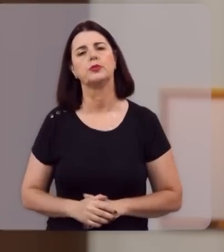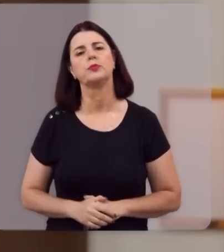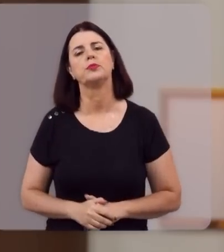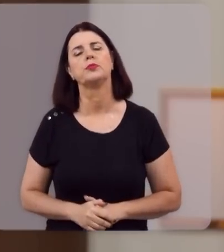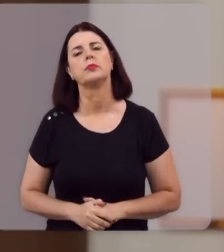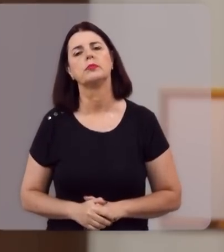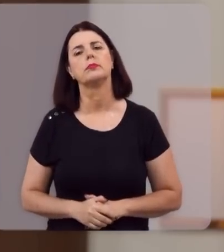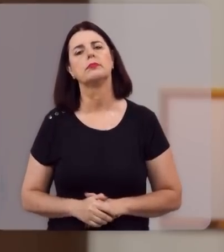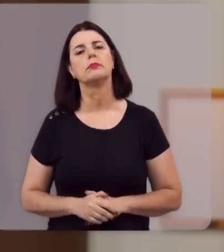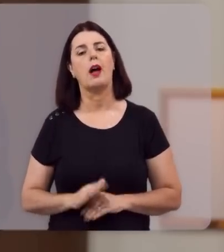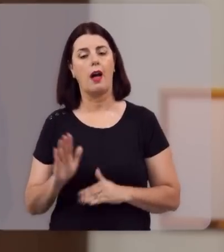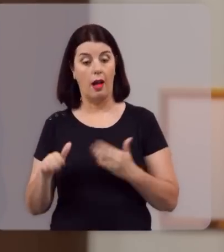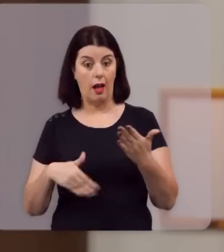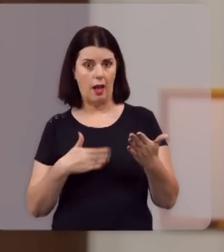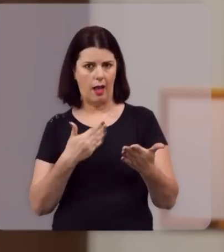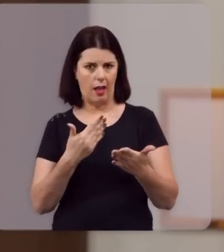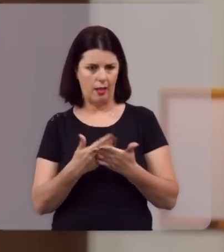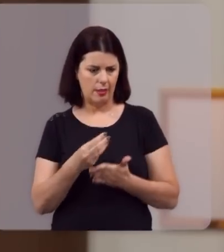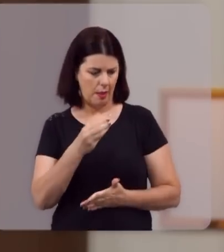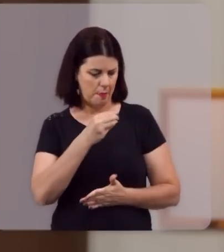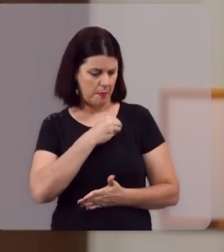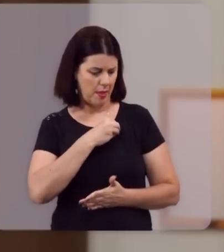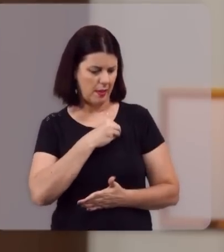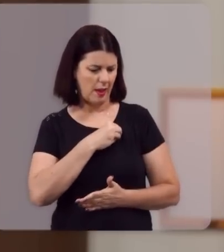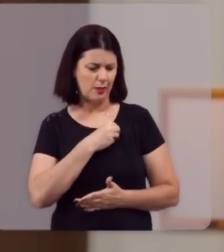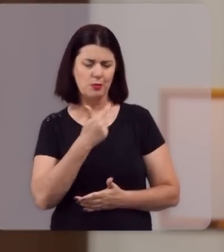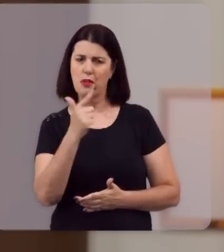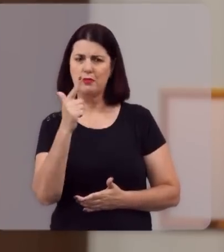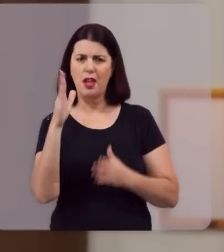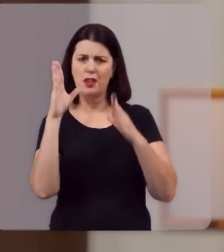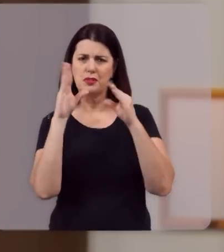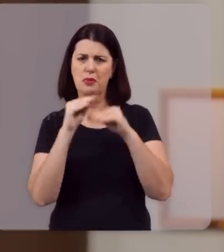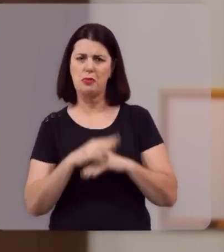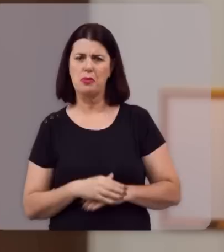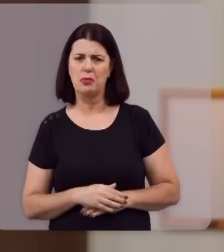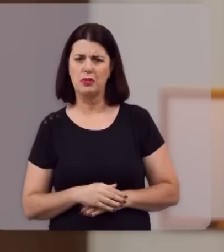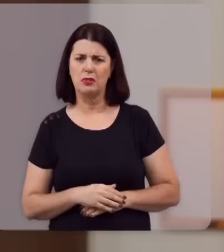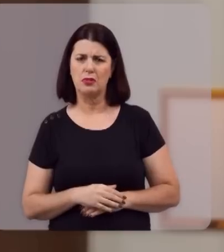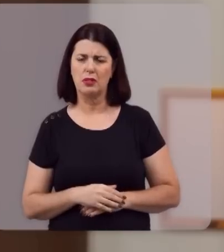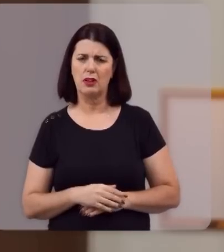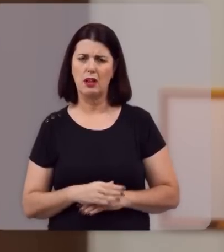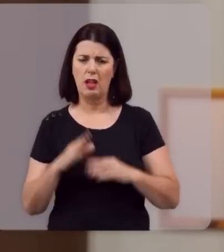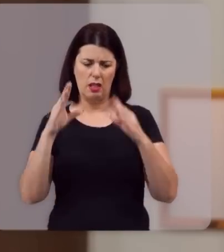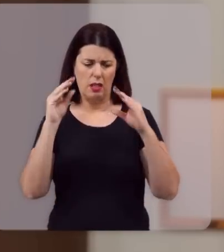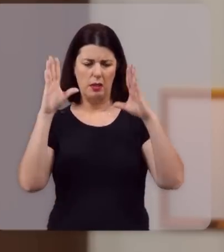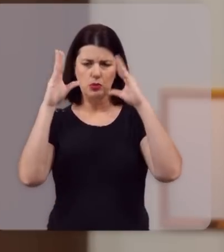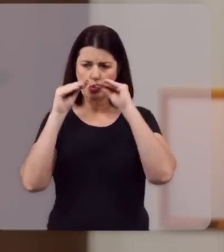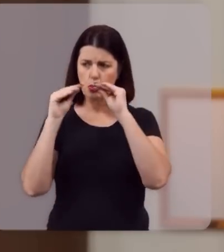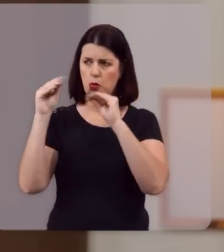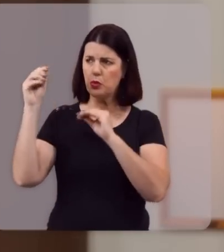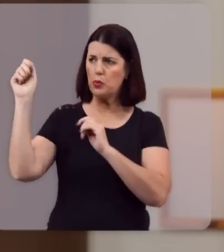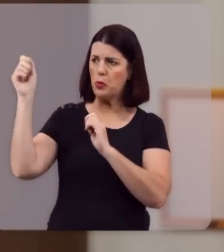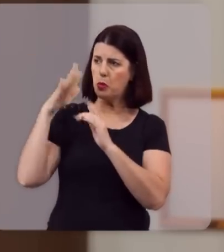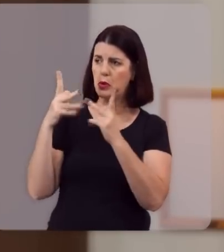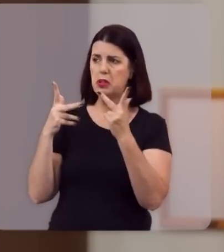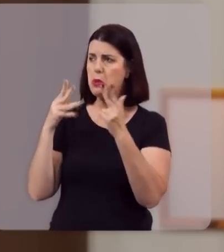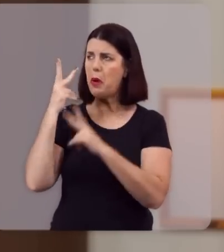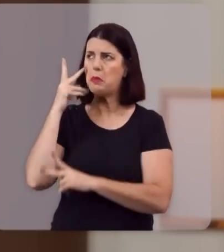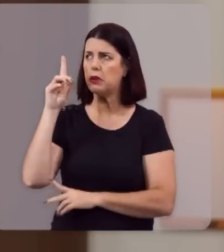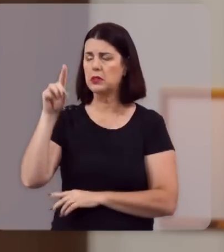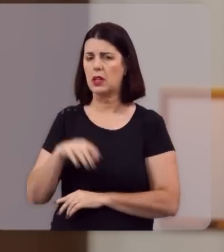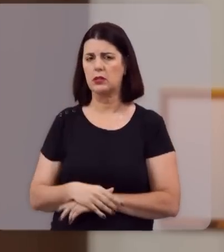mim fará a noite até as próprias trevas não serão escuras as trevas e a luz são a mesma coisa